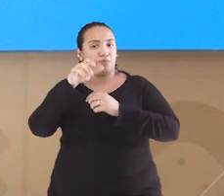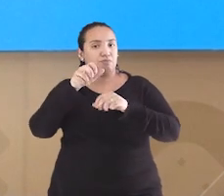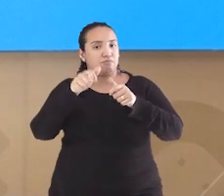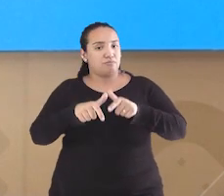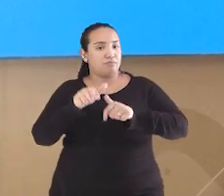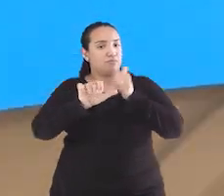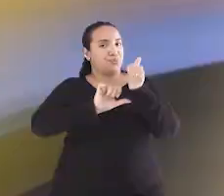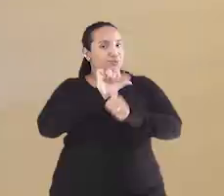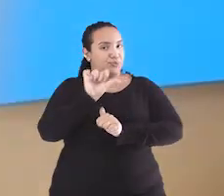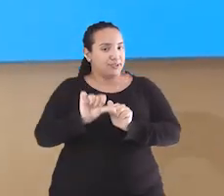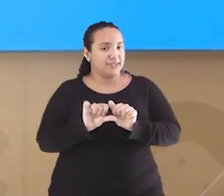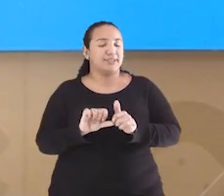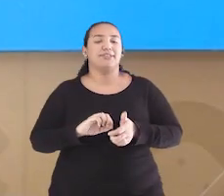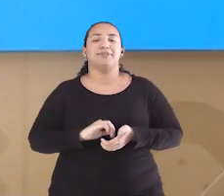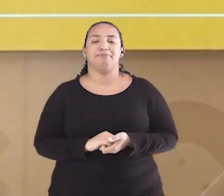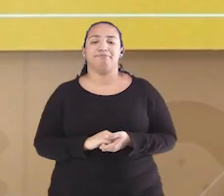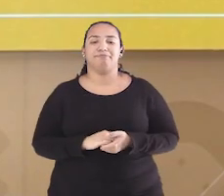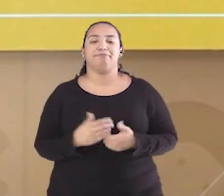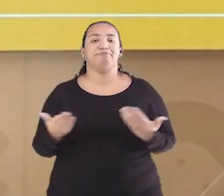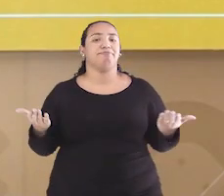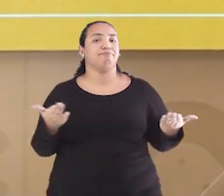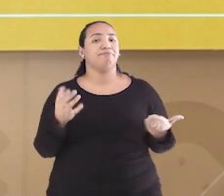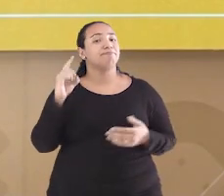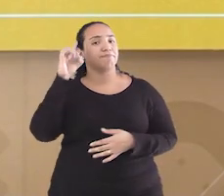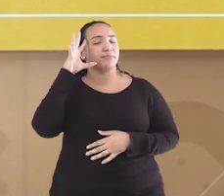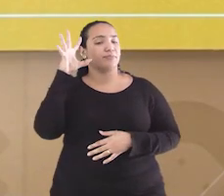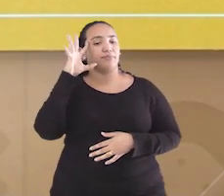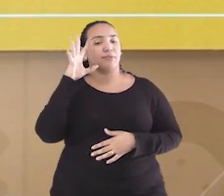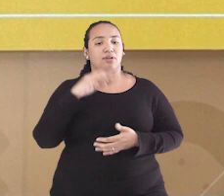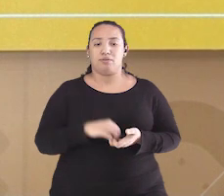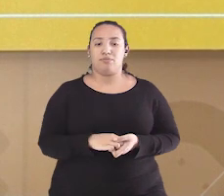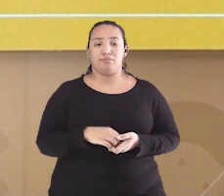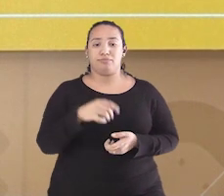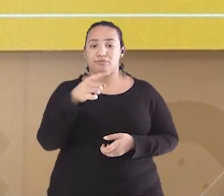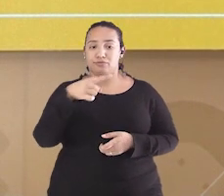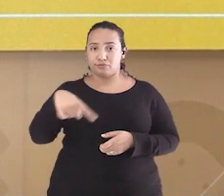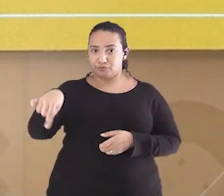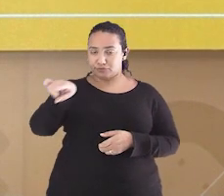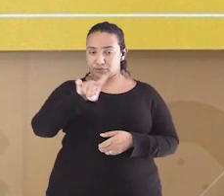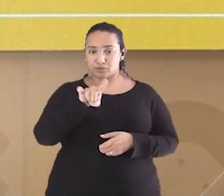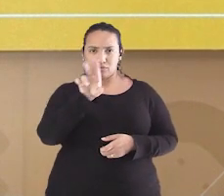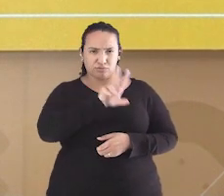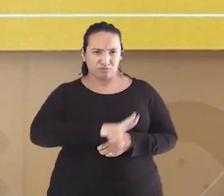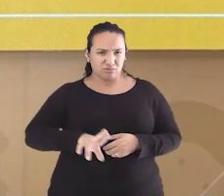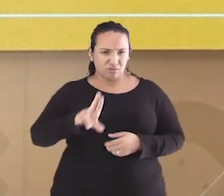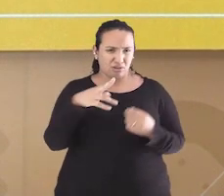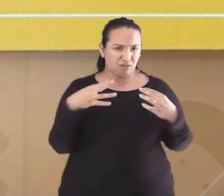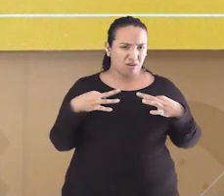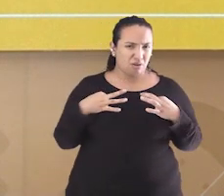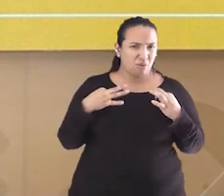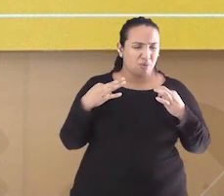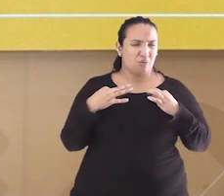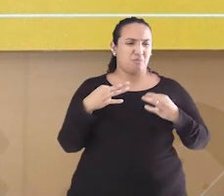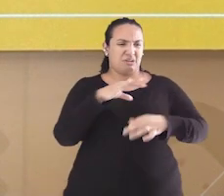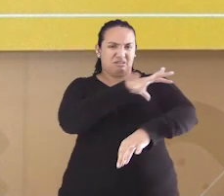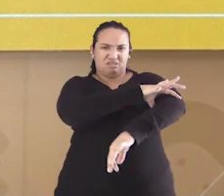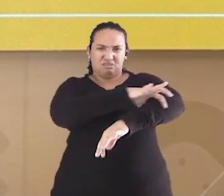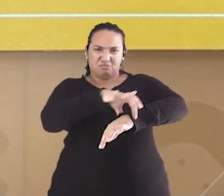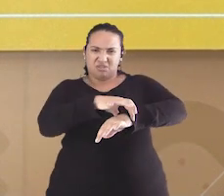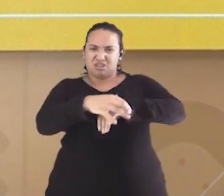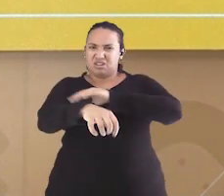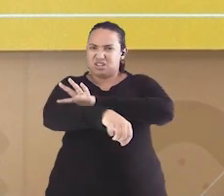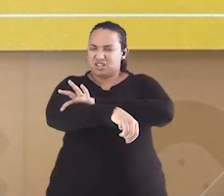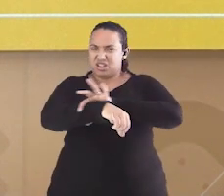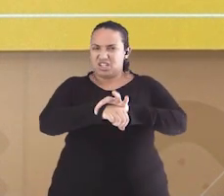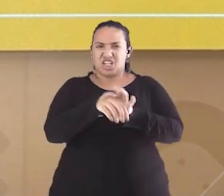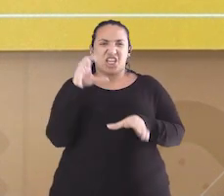no nosso bairro. Agora, pensem um pouco. Vocês, por exemplo, usariam uma roupa de manga longa